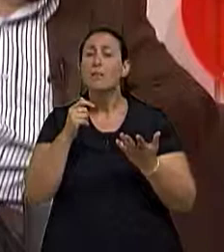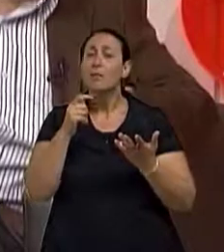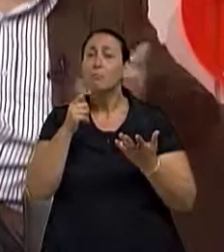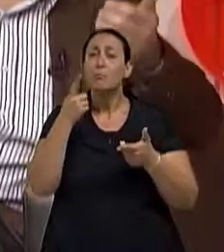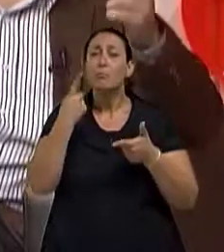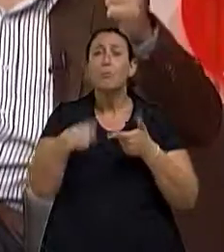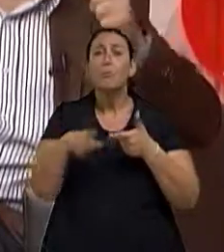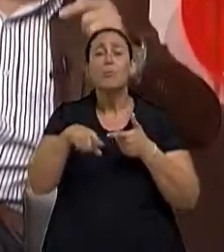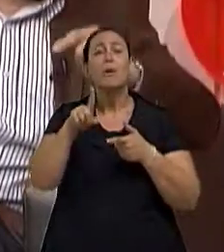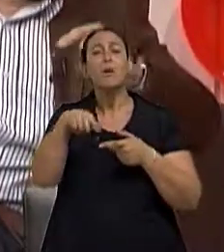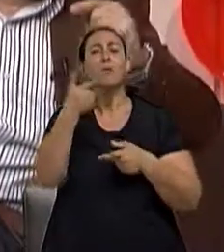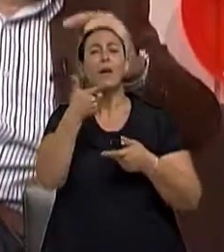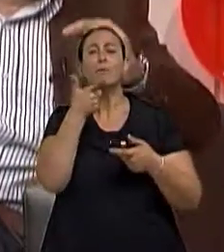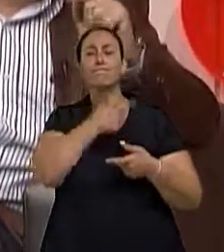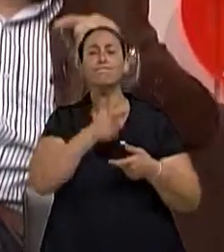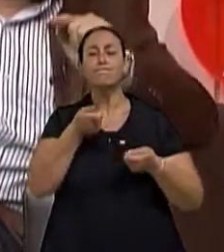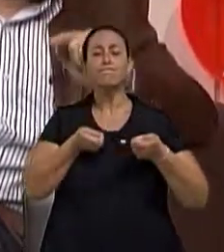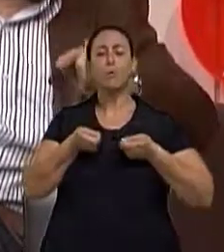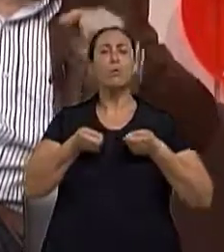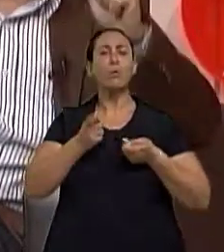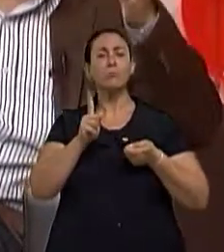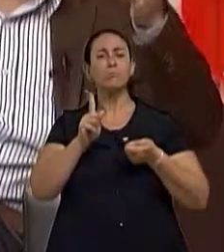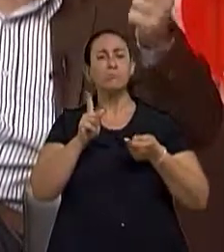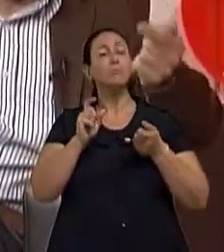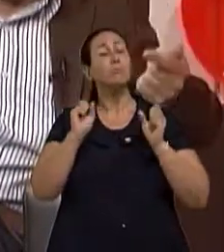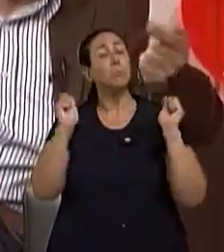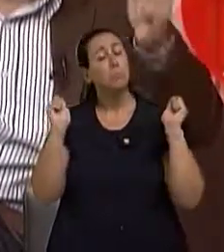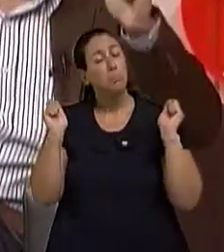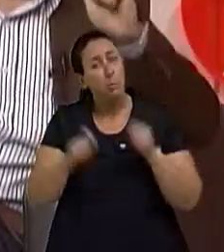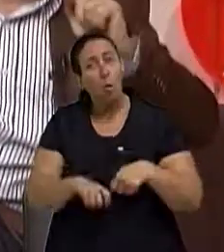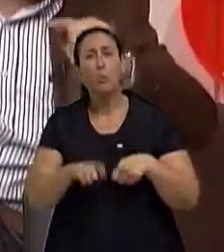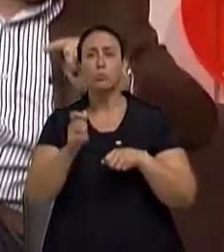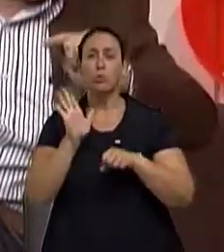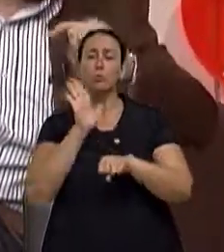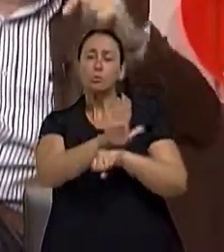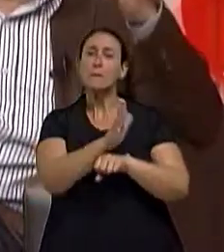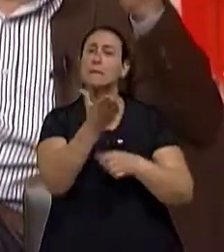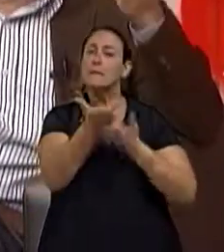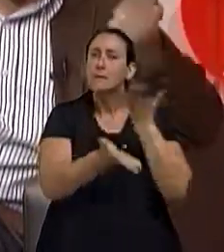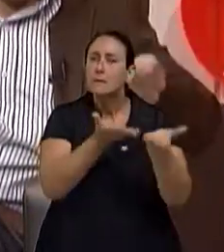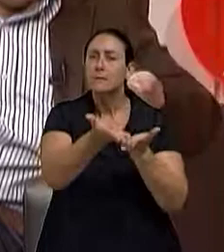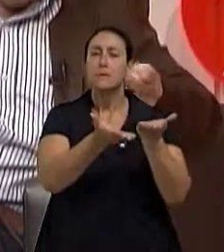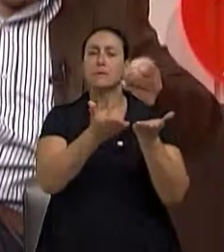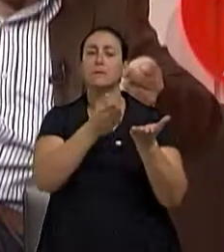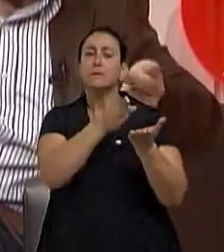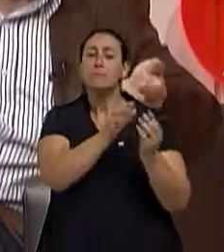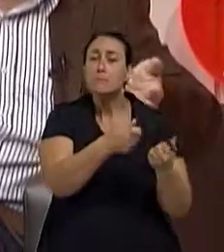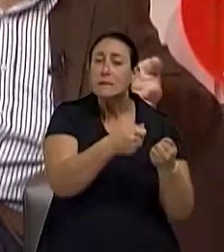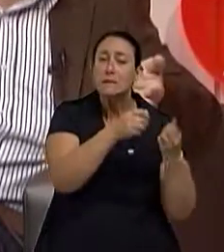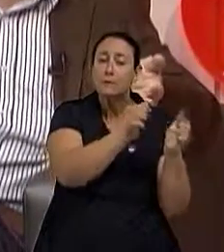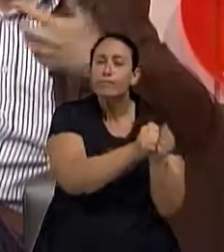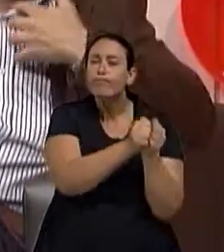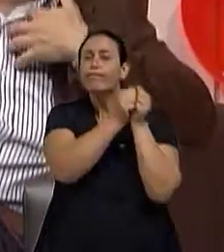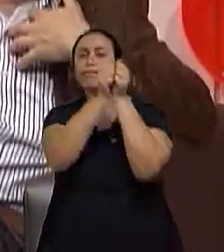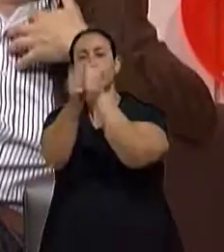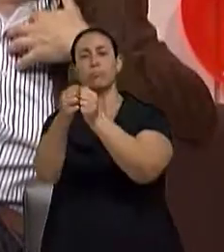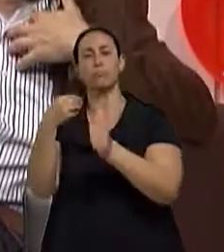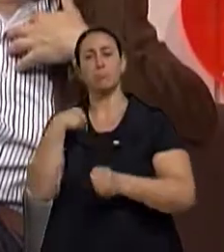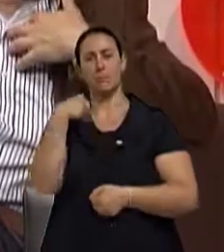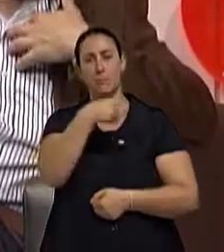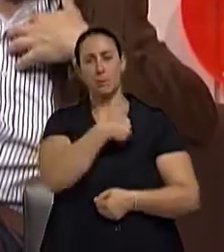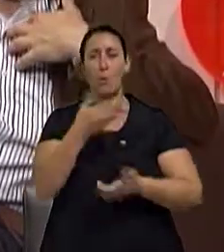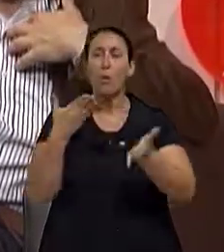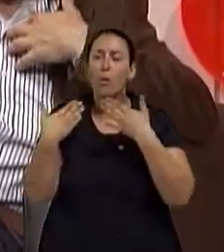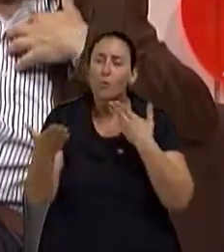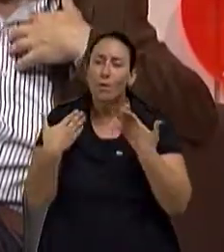do controle, mas que pode ser bem encaminhado. De que maneira? Tratado. Levar para atendimento. Mas as